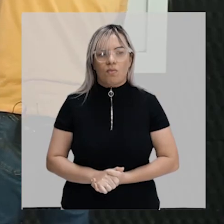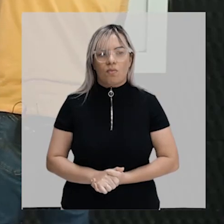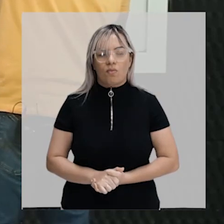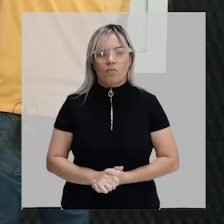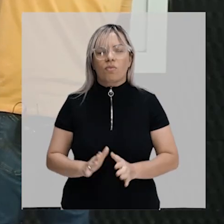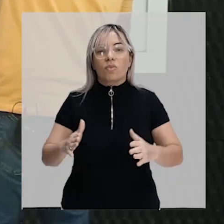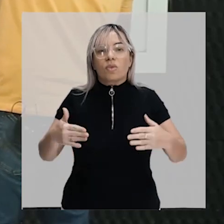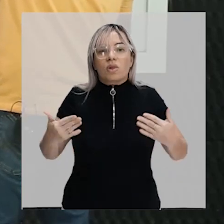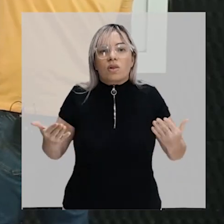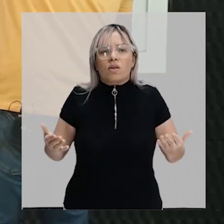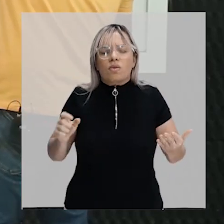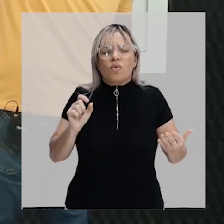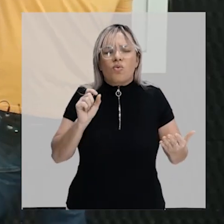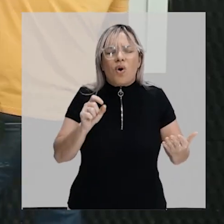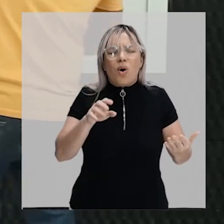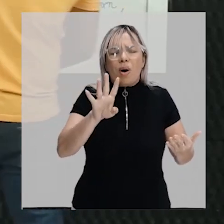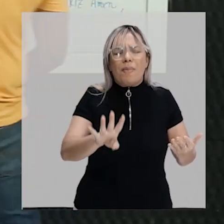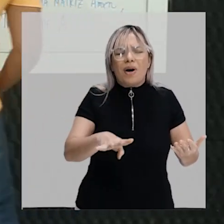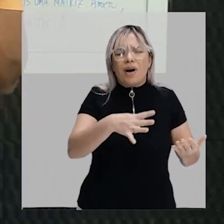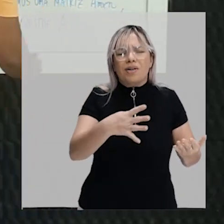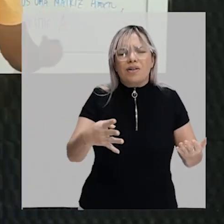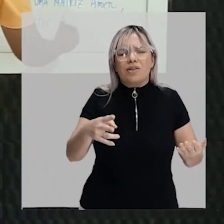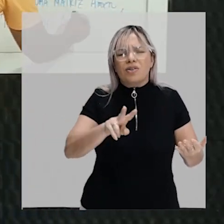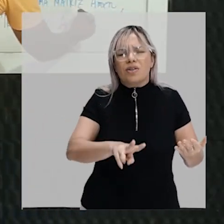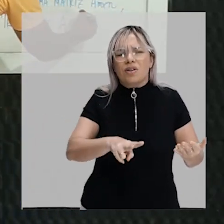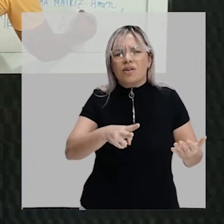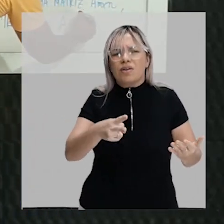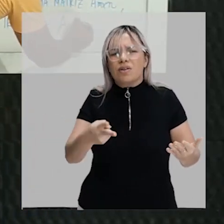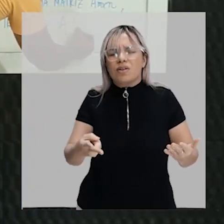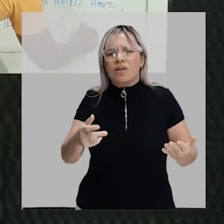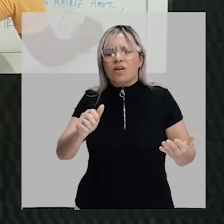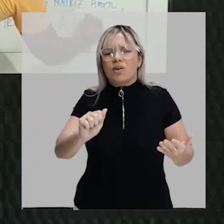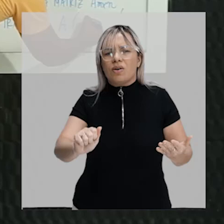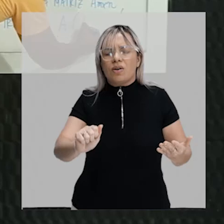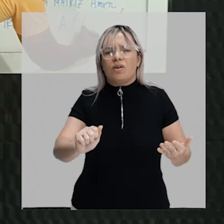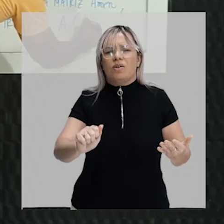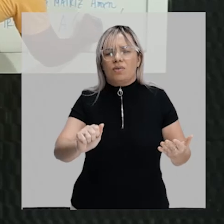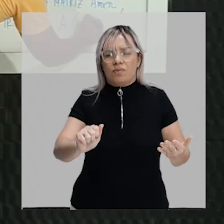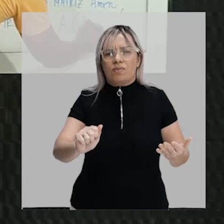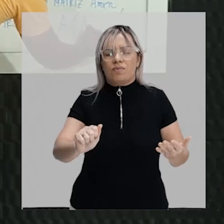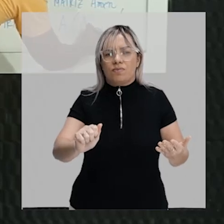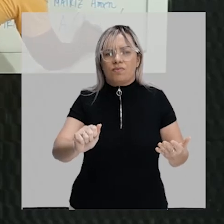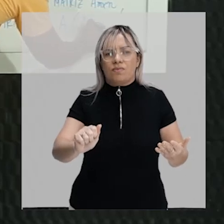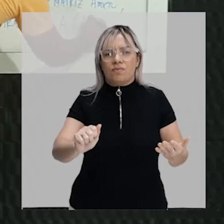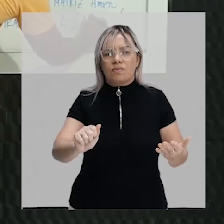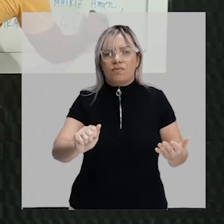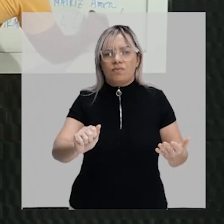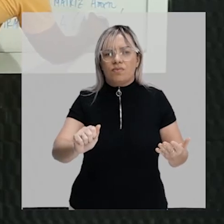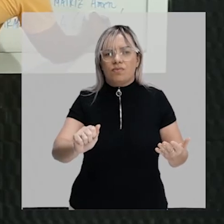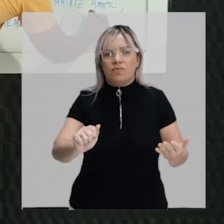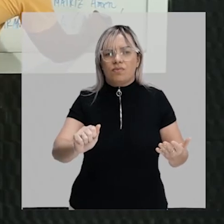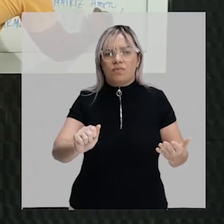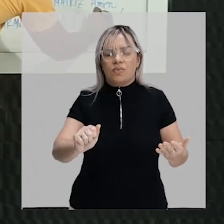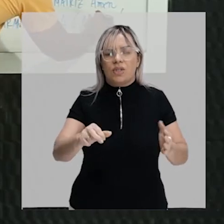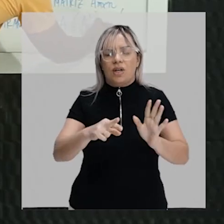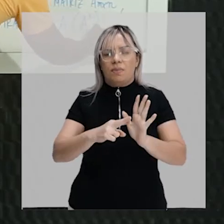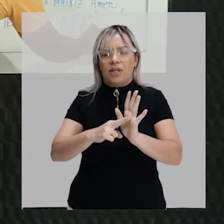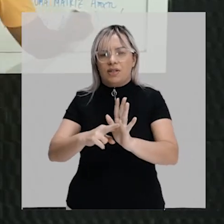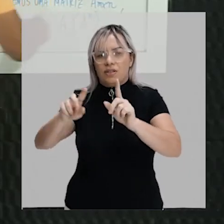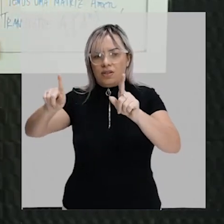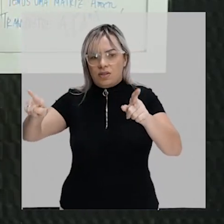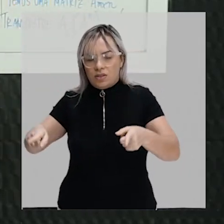de ar que você denota o átomo aqui em cima